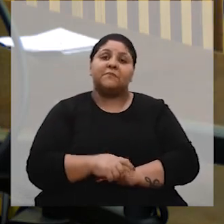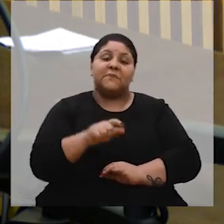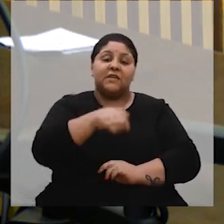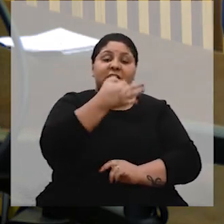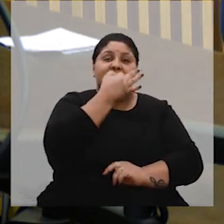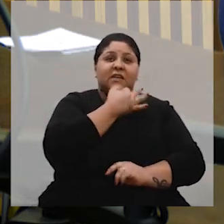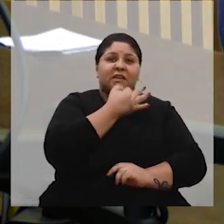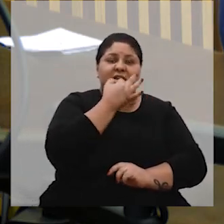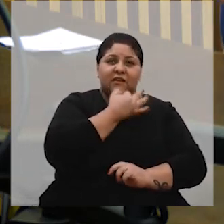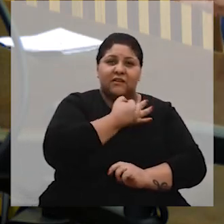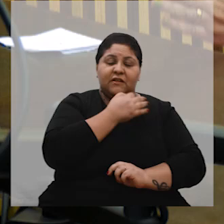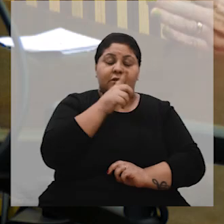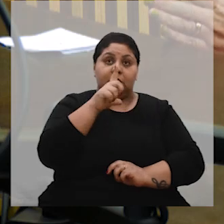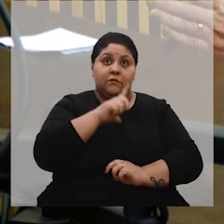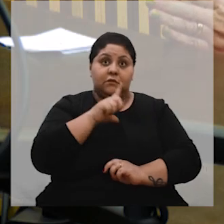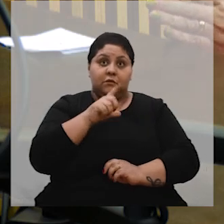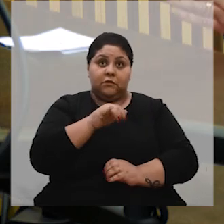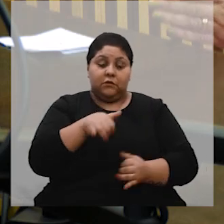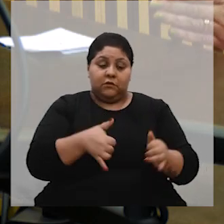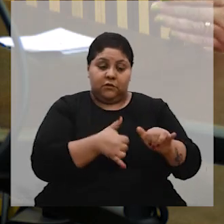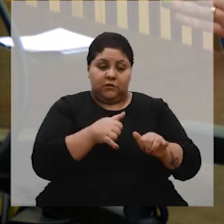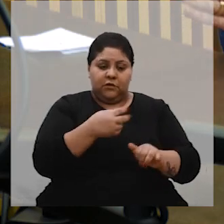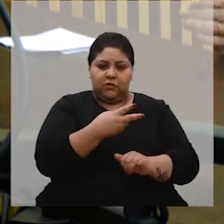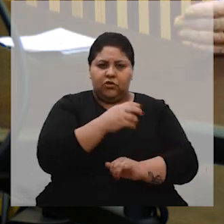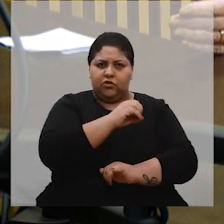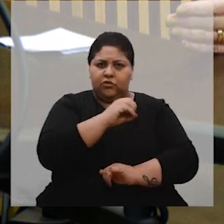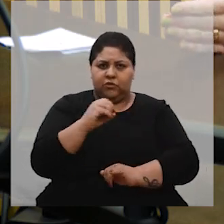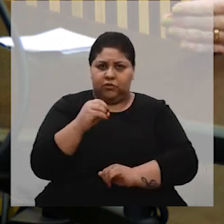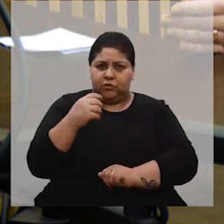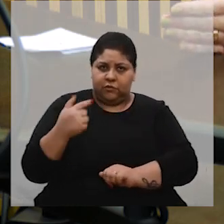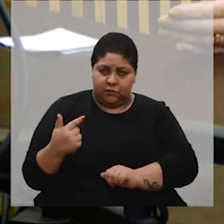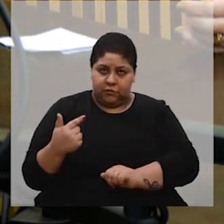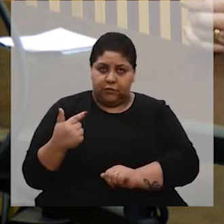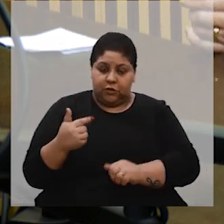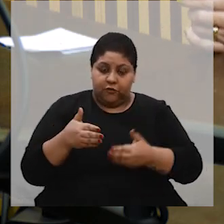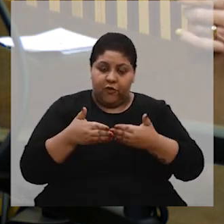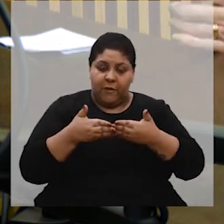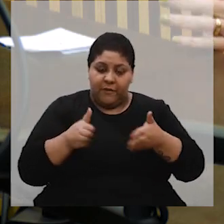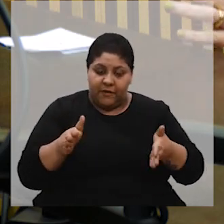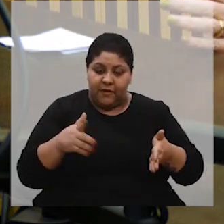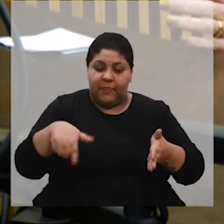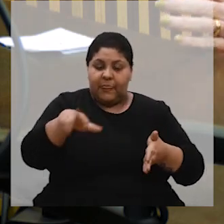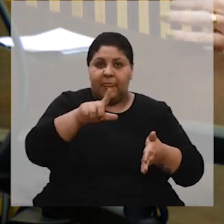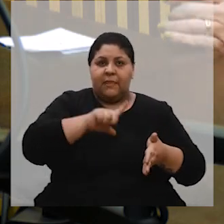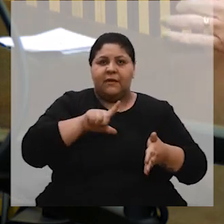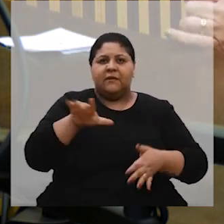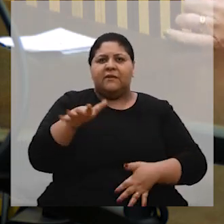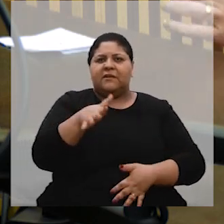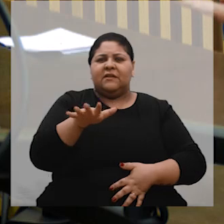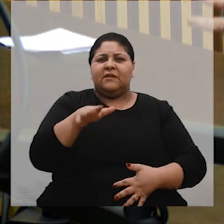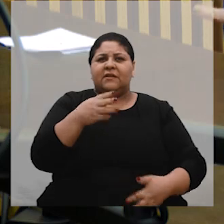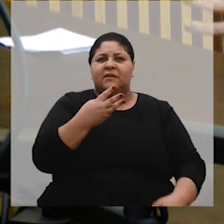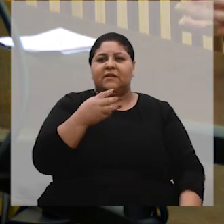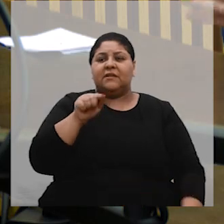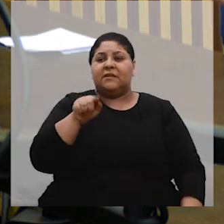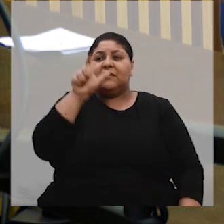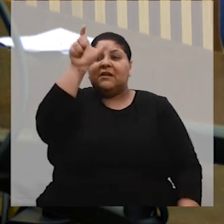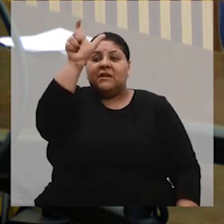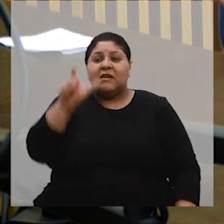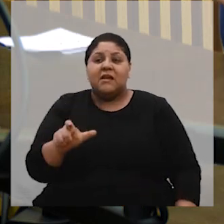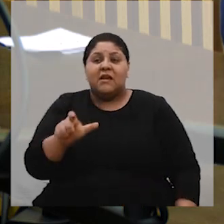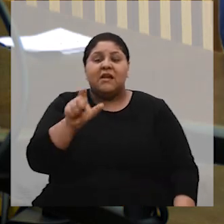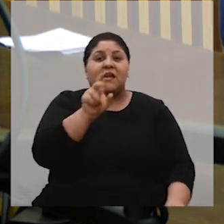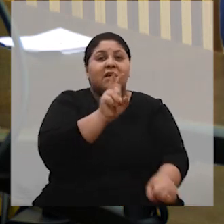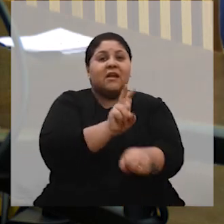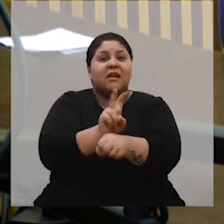Em Caxias, desde que a gente tem um ambulatório, que em 2007 o ambulatório foi aberto, a gente tem em torno de 3 mil